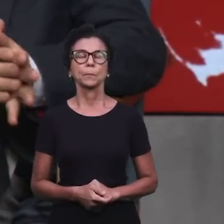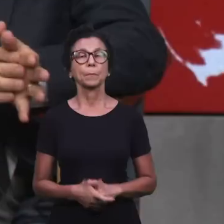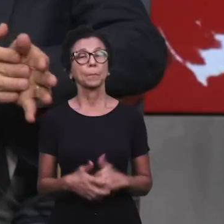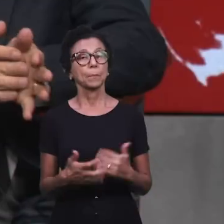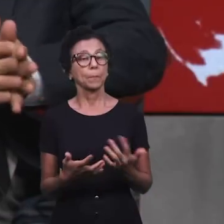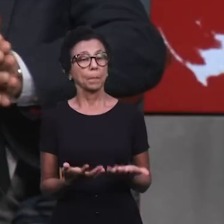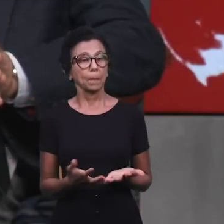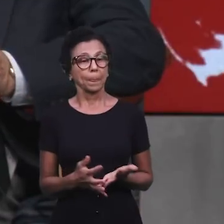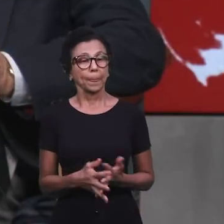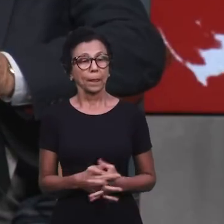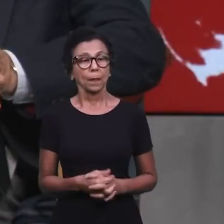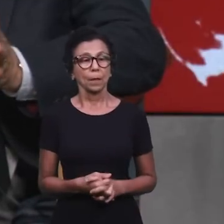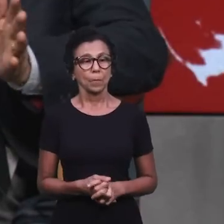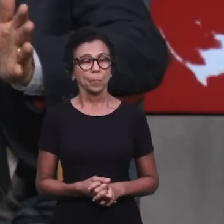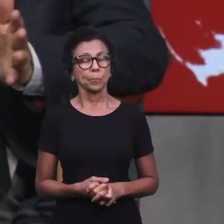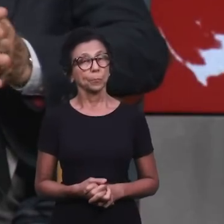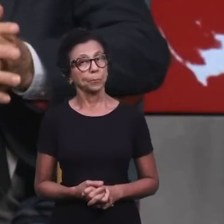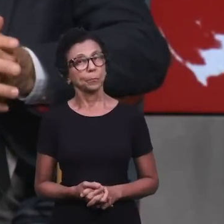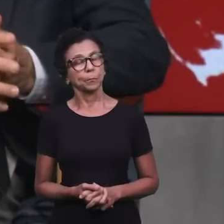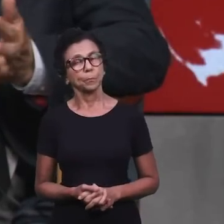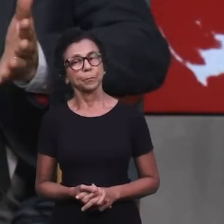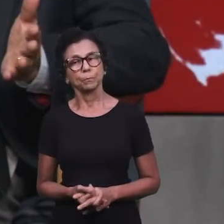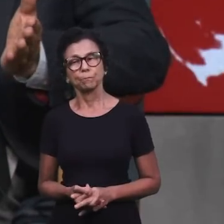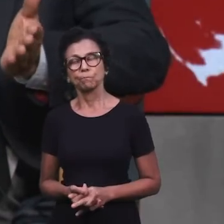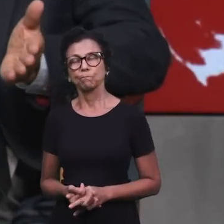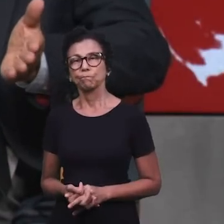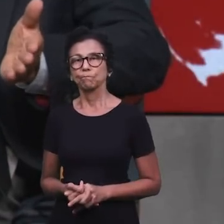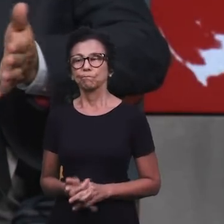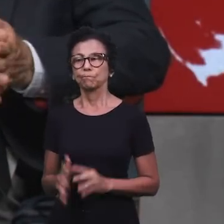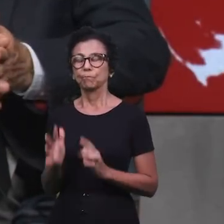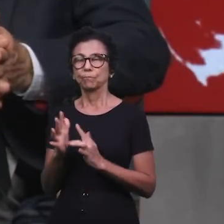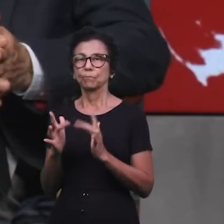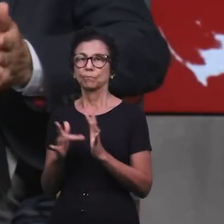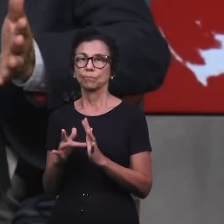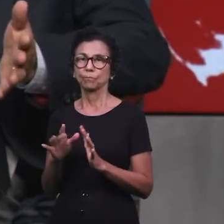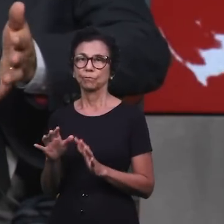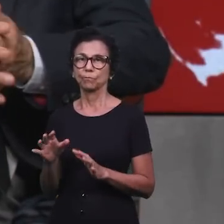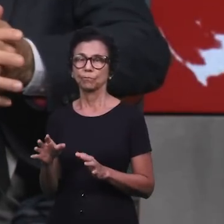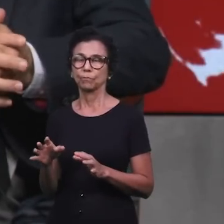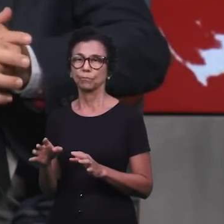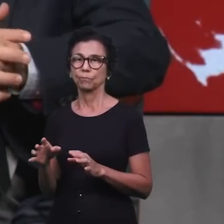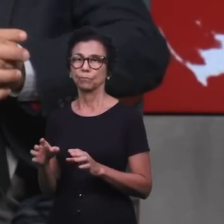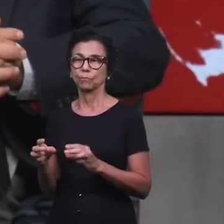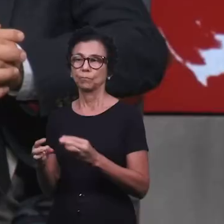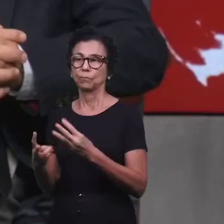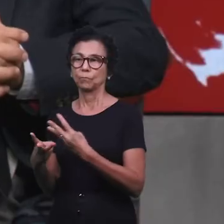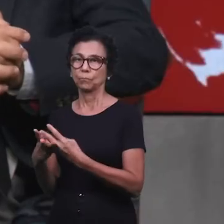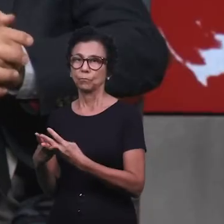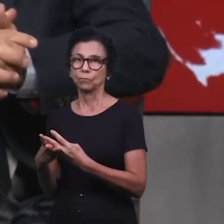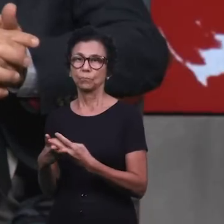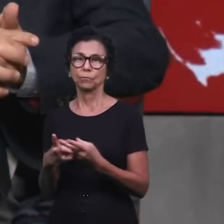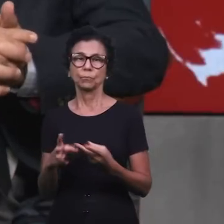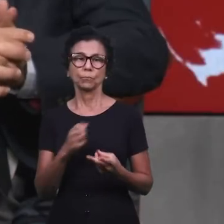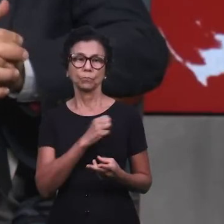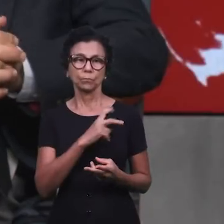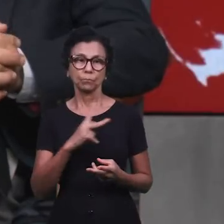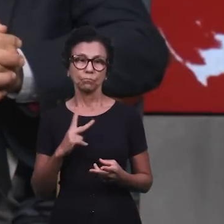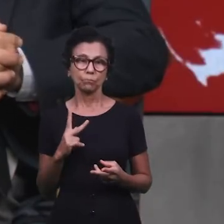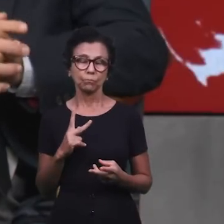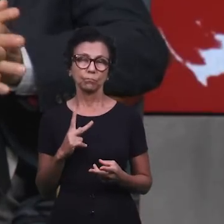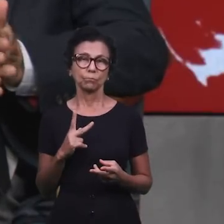No entanto, vejam, Jesus era judeu e os seus apóstolos também eram